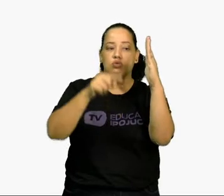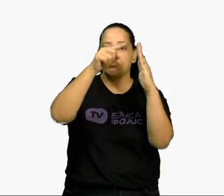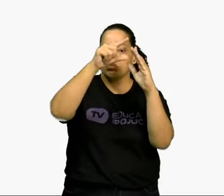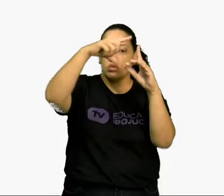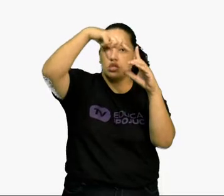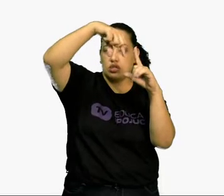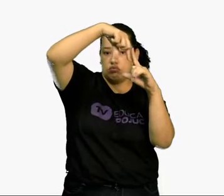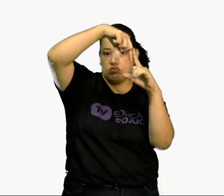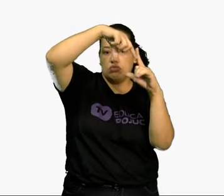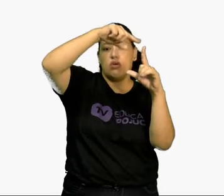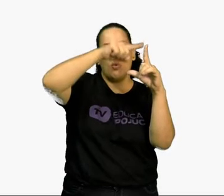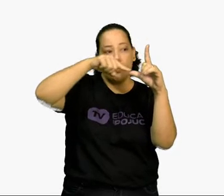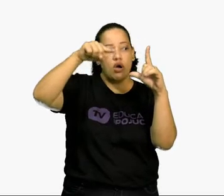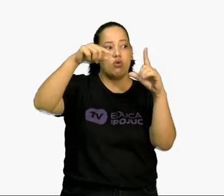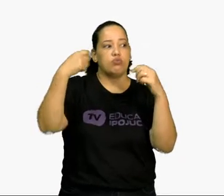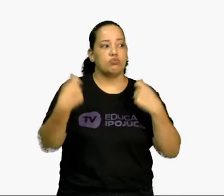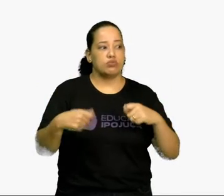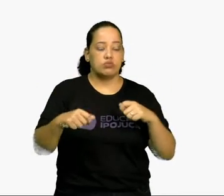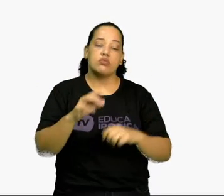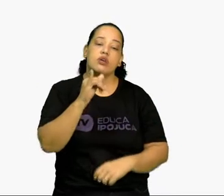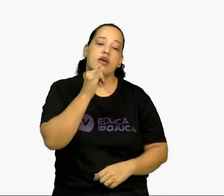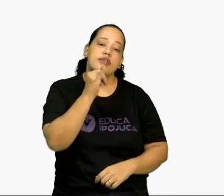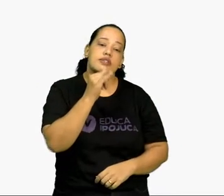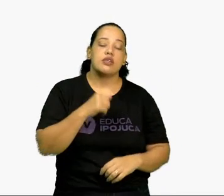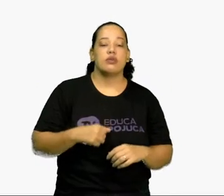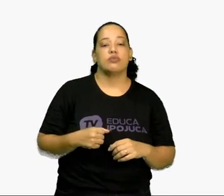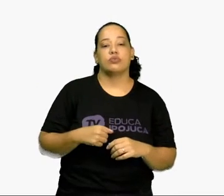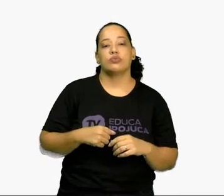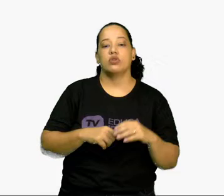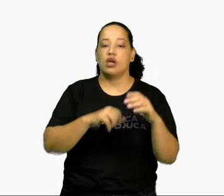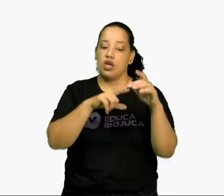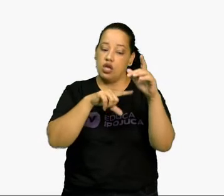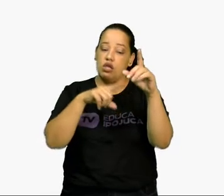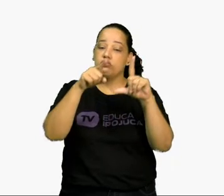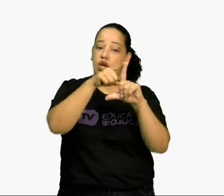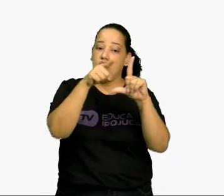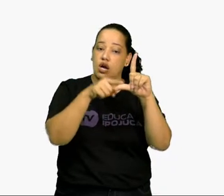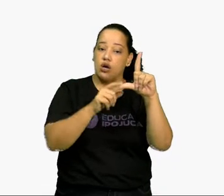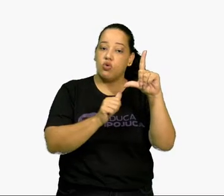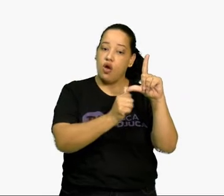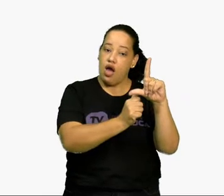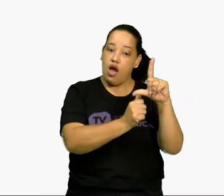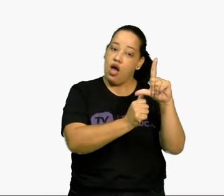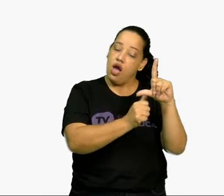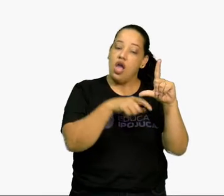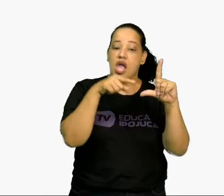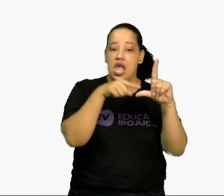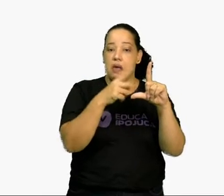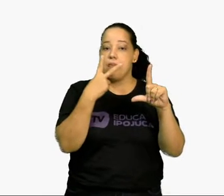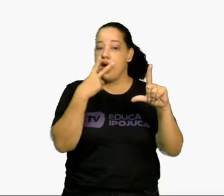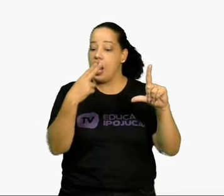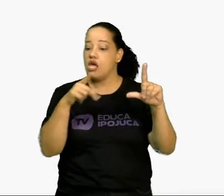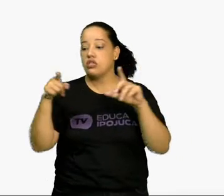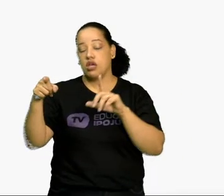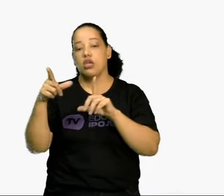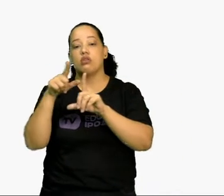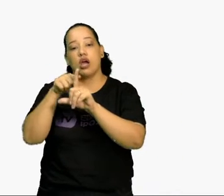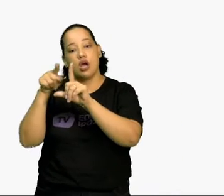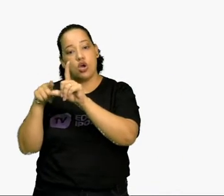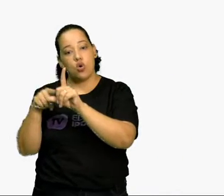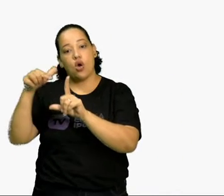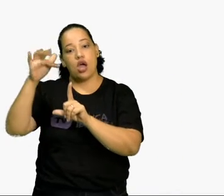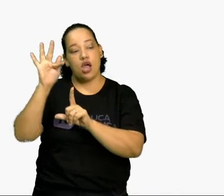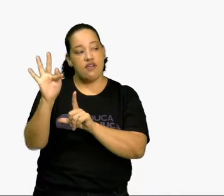primeiro é o ângulo A, que é 45, é congruente ao ângulo F. O lado